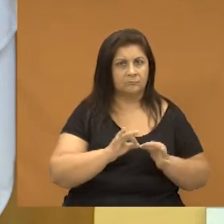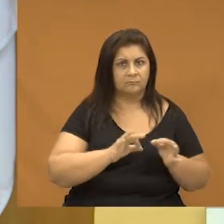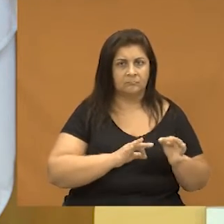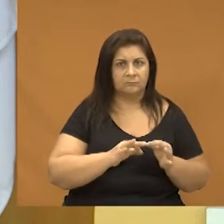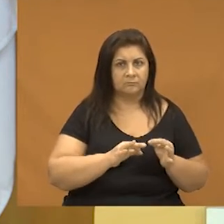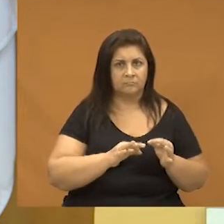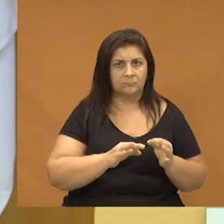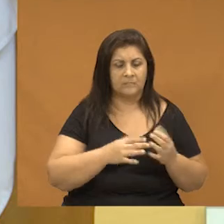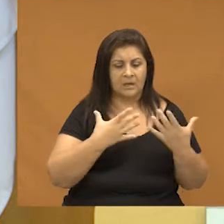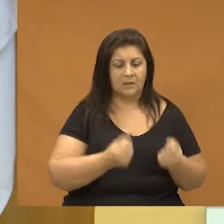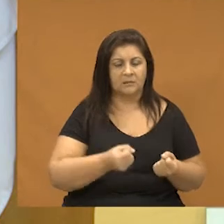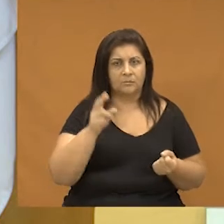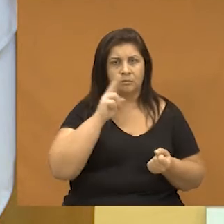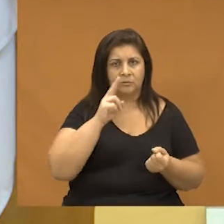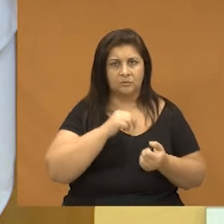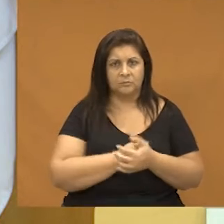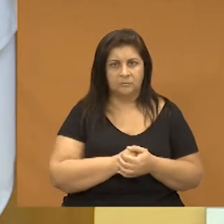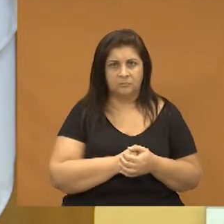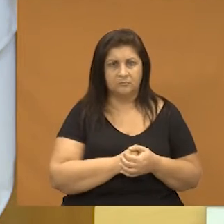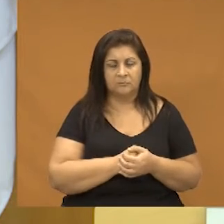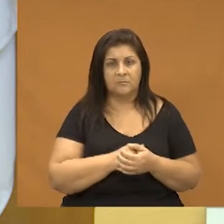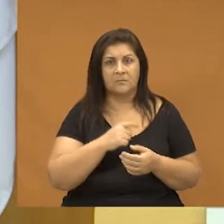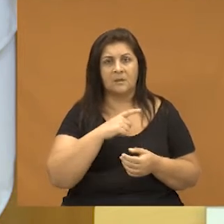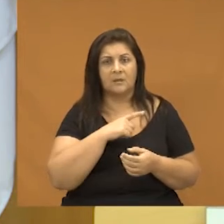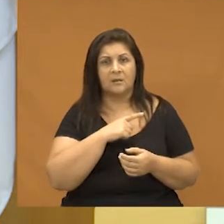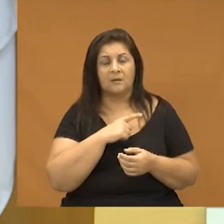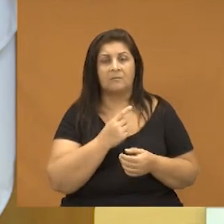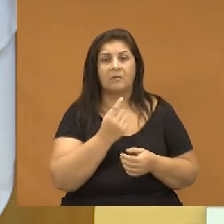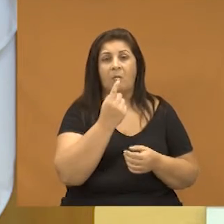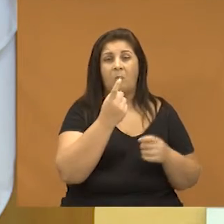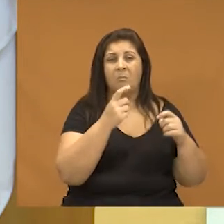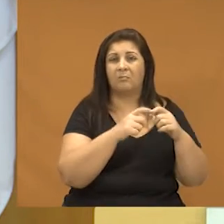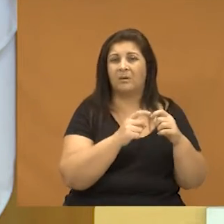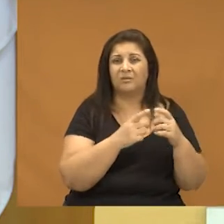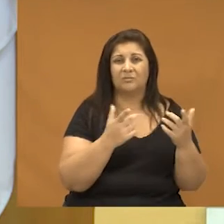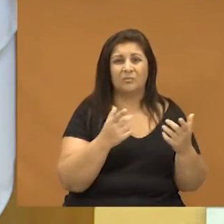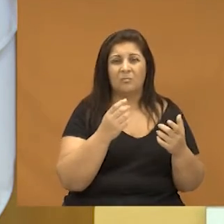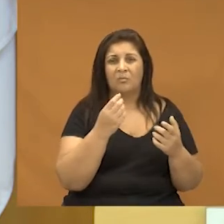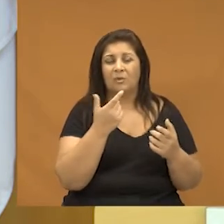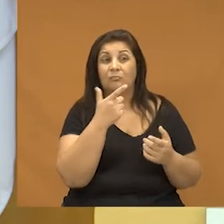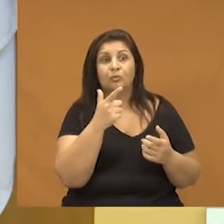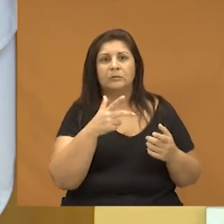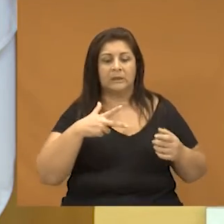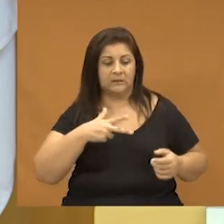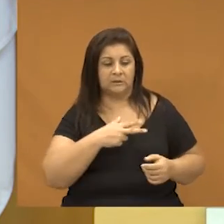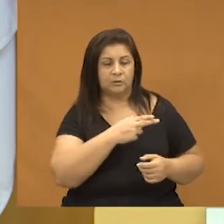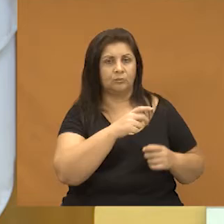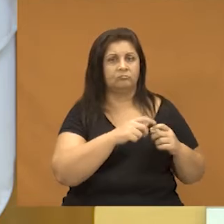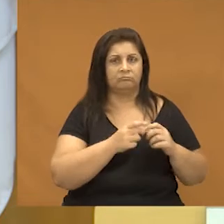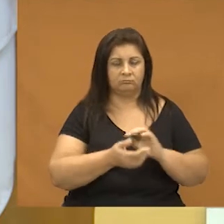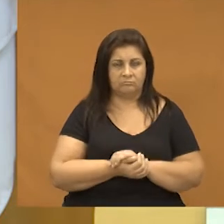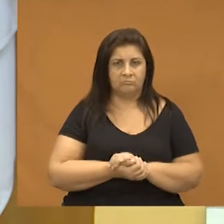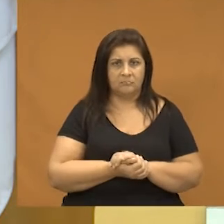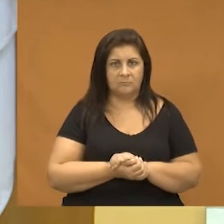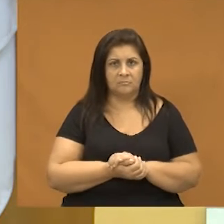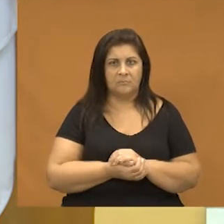essas urgências. O que nós temos lá de plantão é apenas um clínico, nós não temos cirurgiões de plantão, daí, Aderbal, os